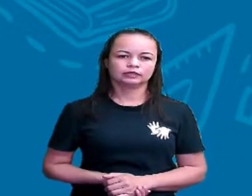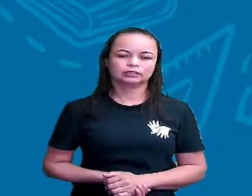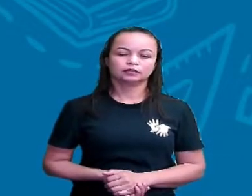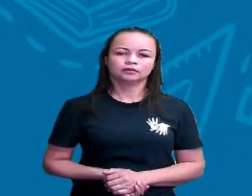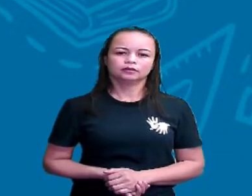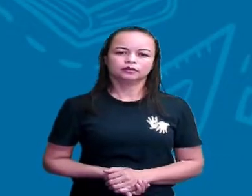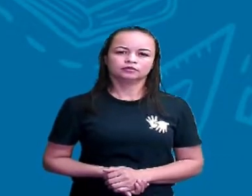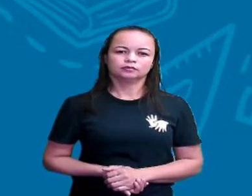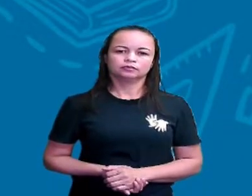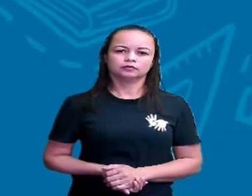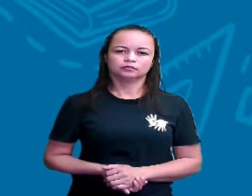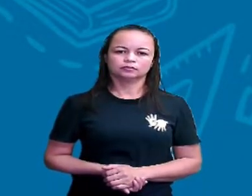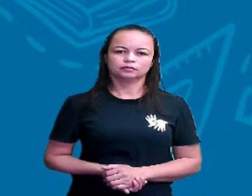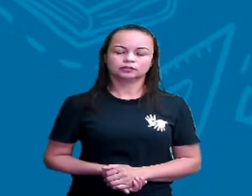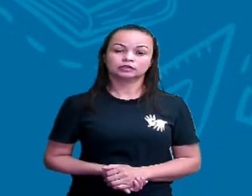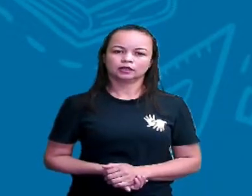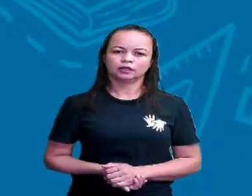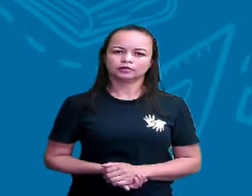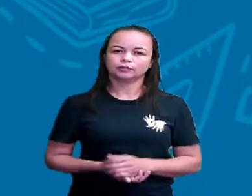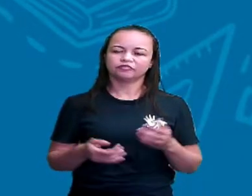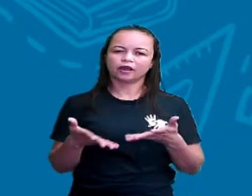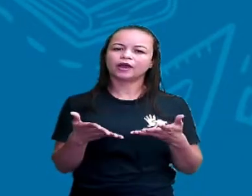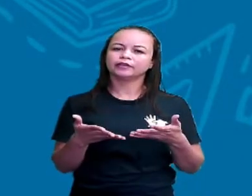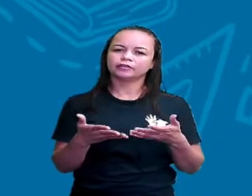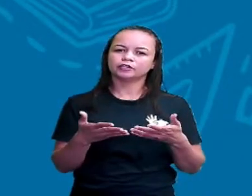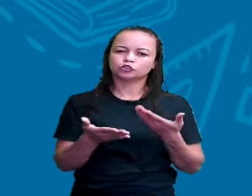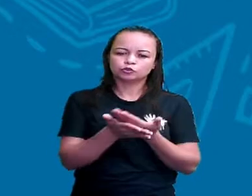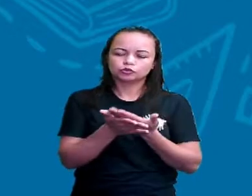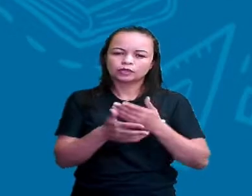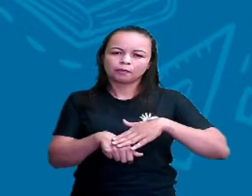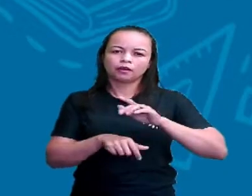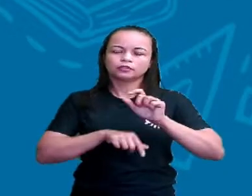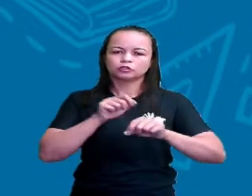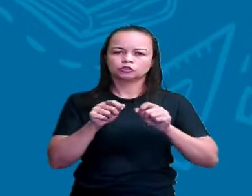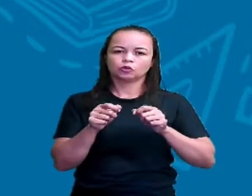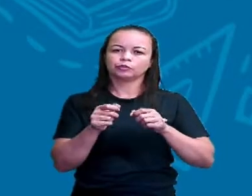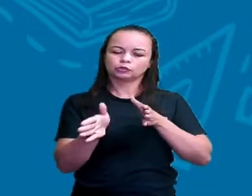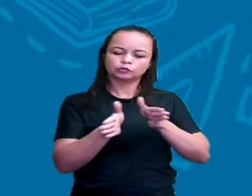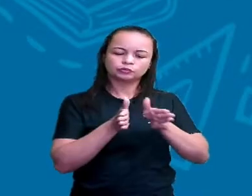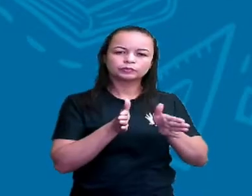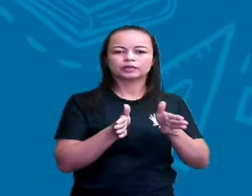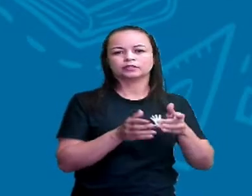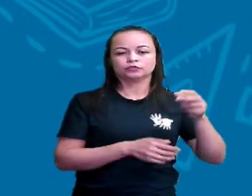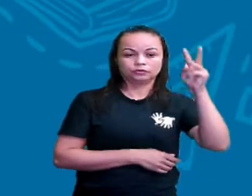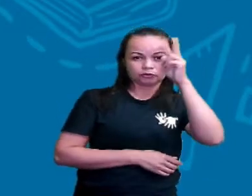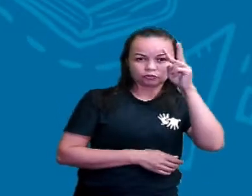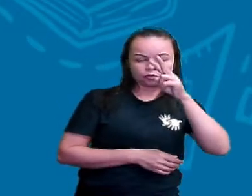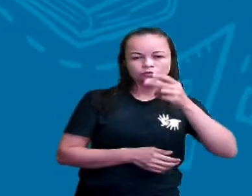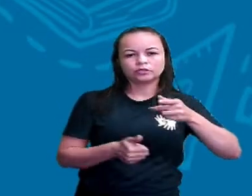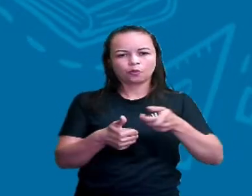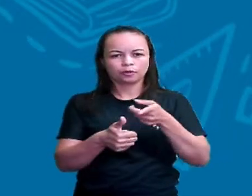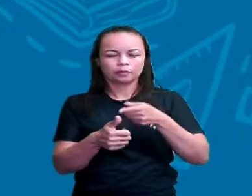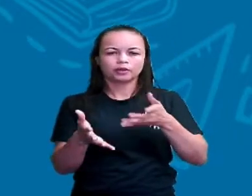vai reforçar um pouquinho mais sobre os períodos históricos. E a gente tem o primeiro, né, para a gente relembrar